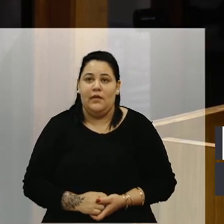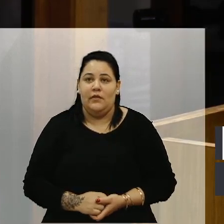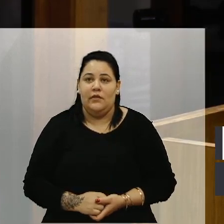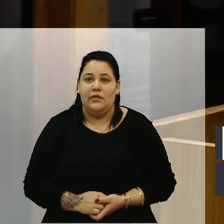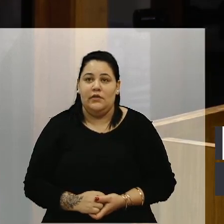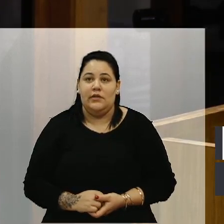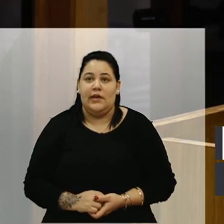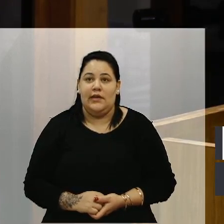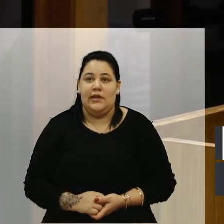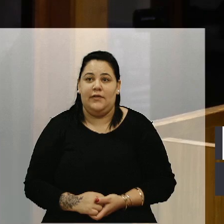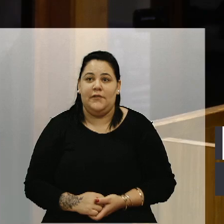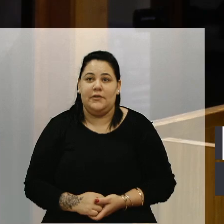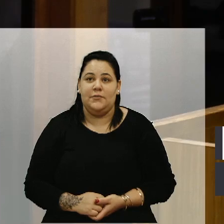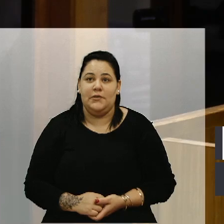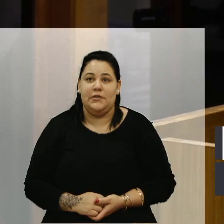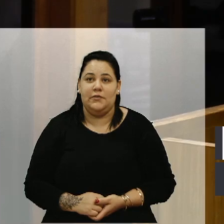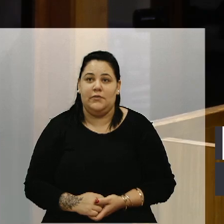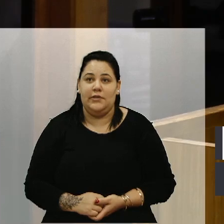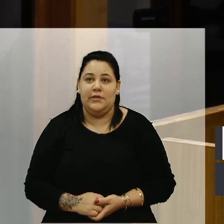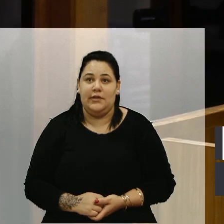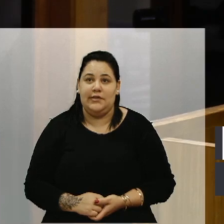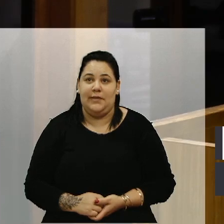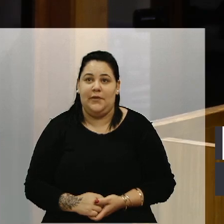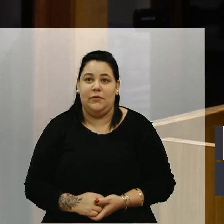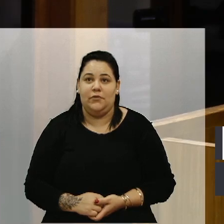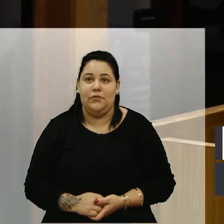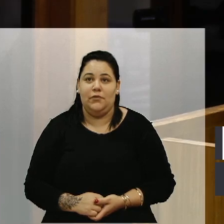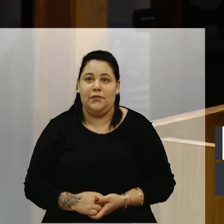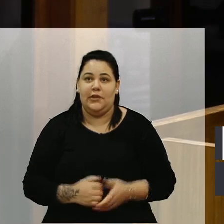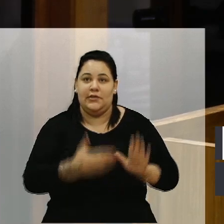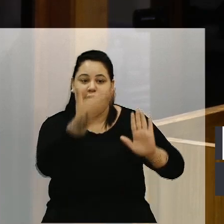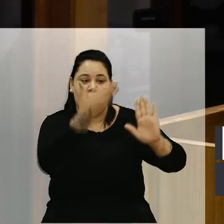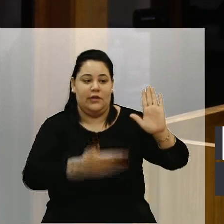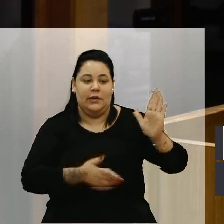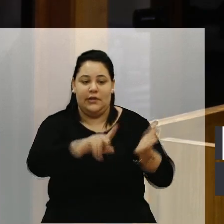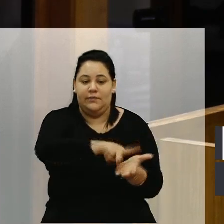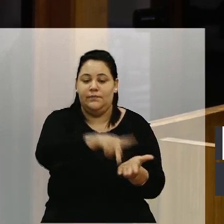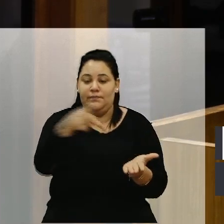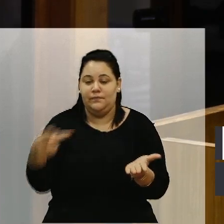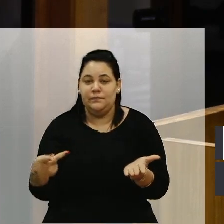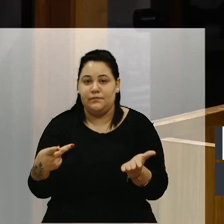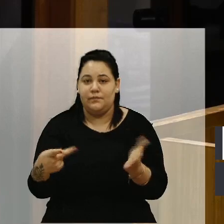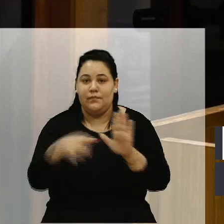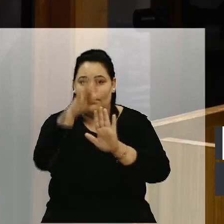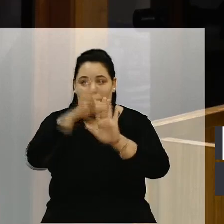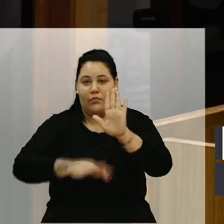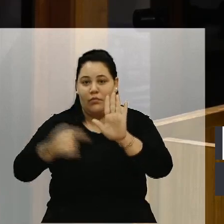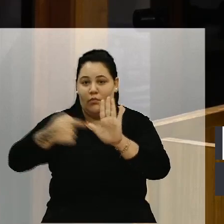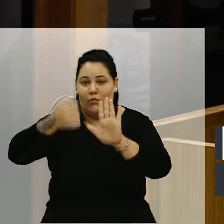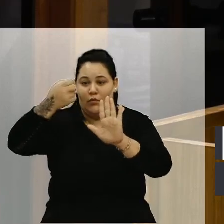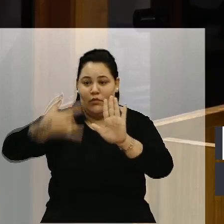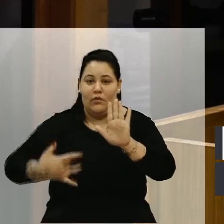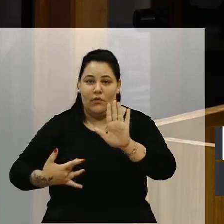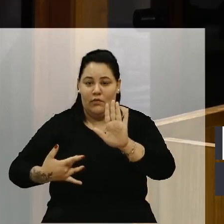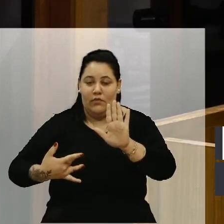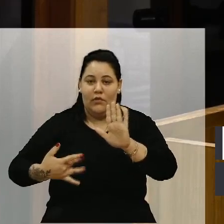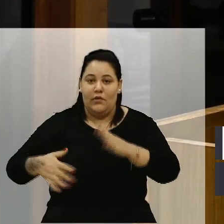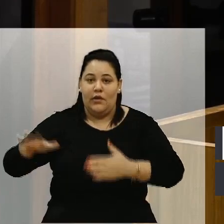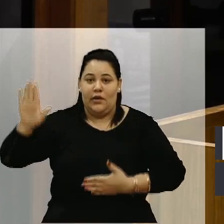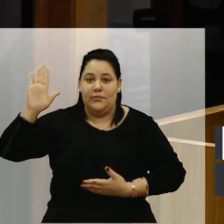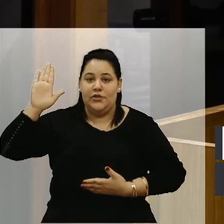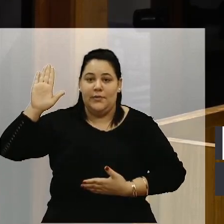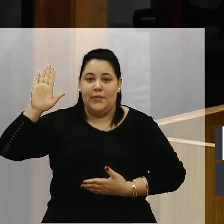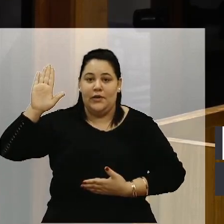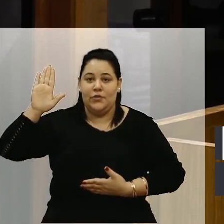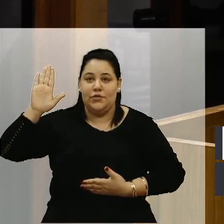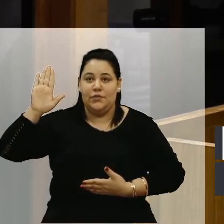até, inclusive, este assunto foi hoje retratado no Pioneiro, no jornal Pioneiro, né? Promessa é